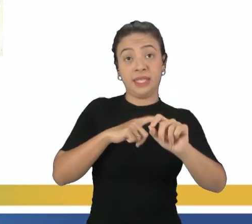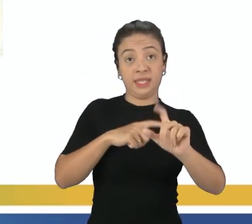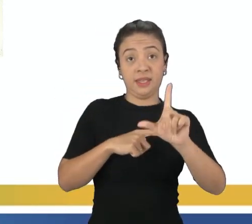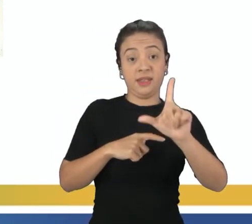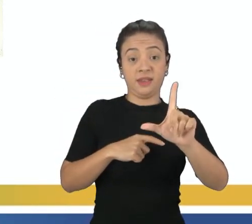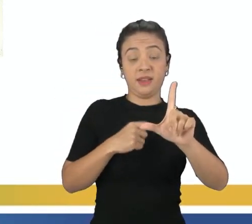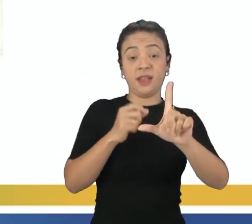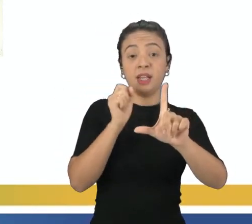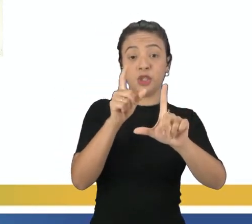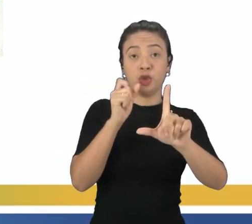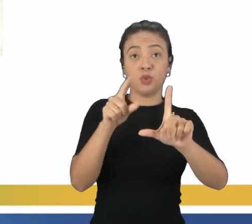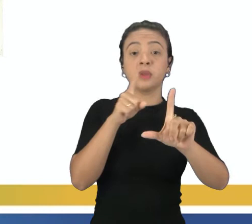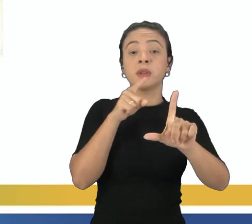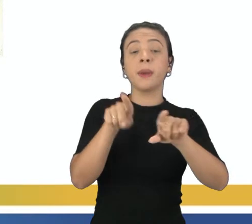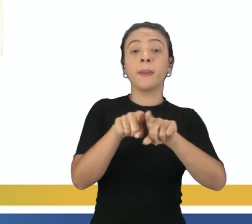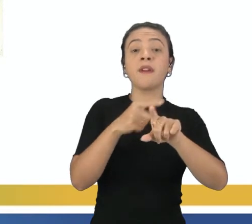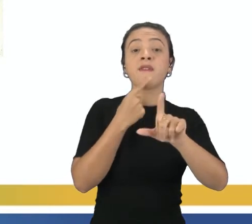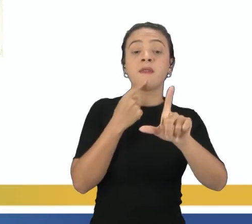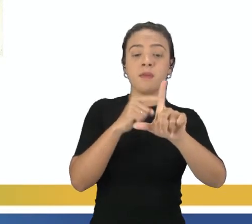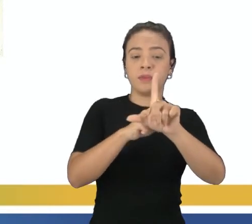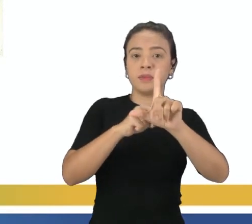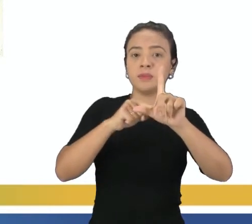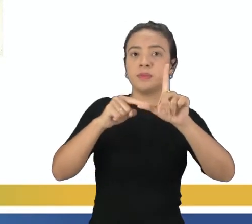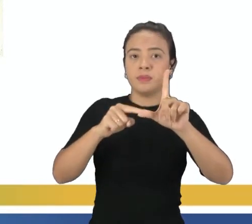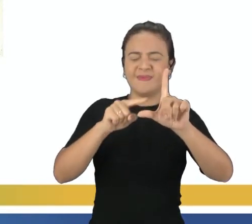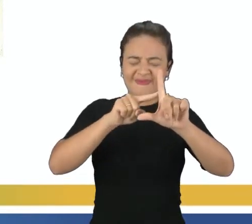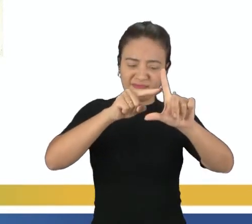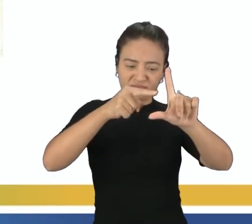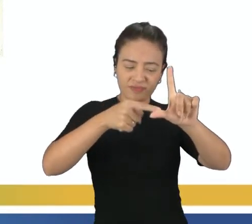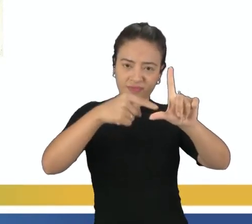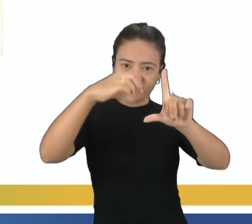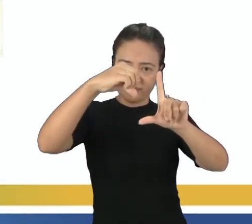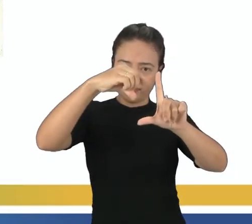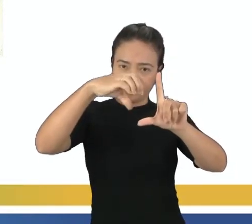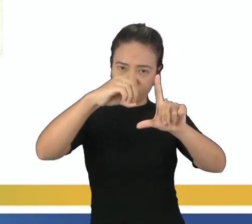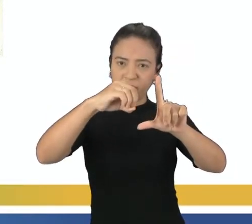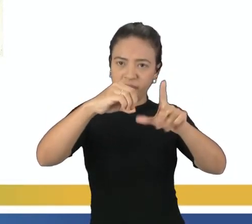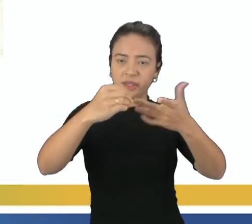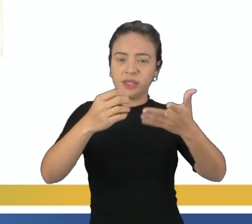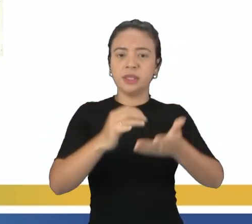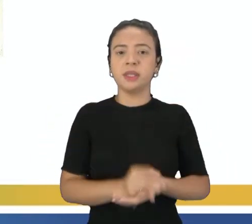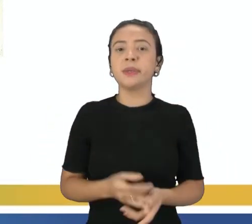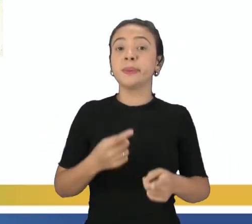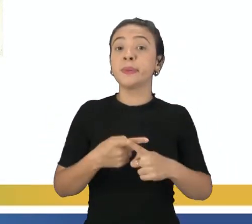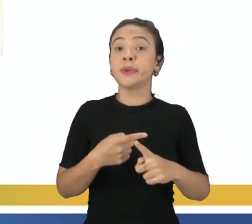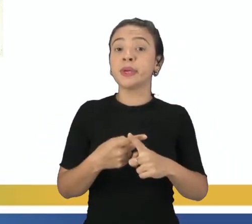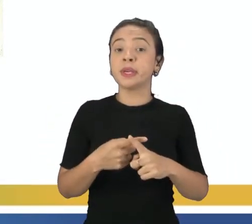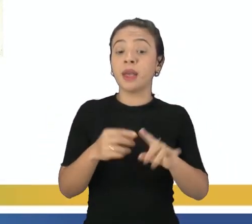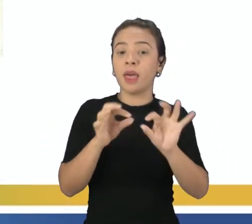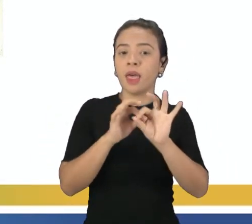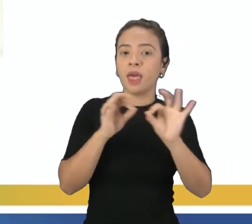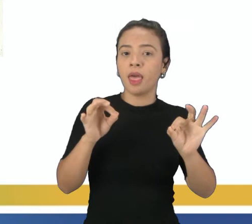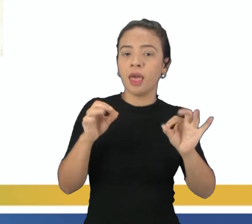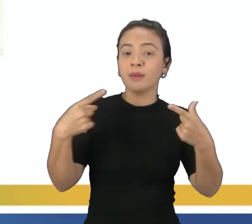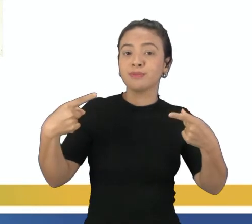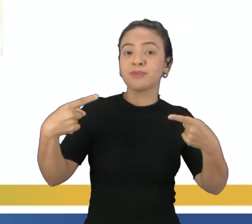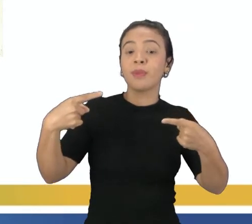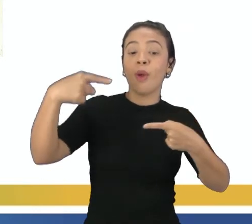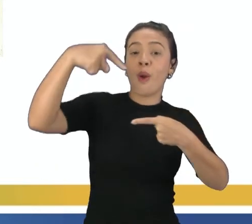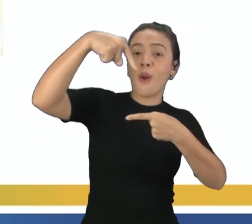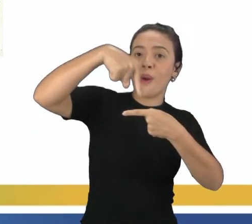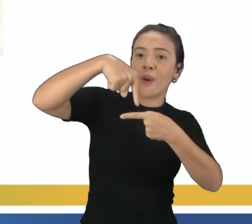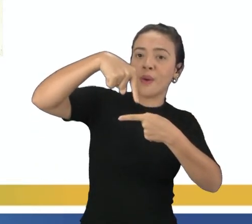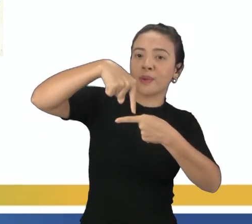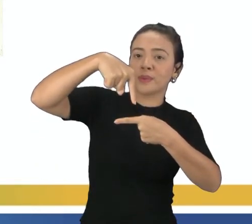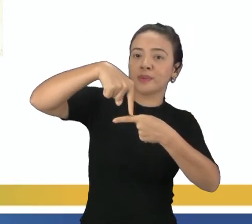retas azul e vermelha formam um ângulo de 90 graus. Por quê? Porque elas são retas perpendiculares